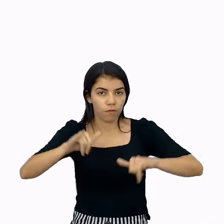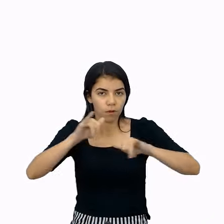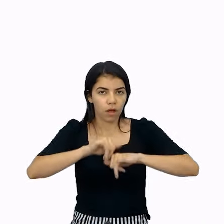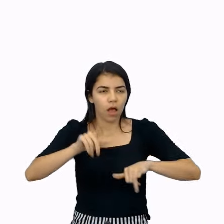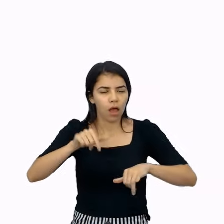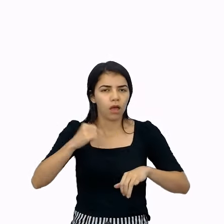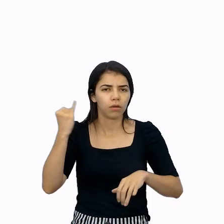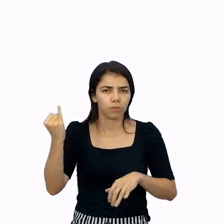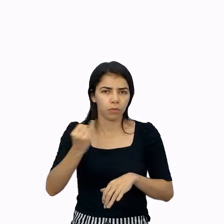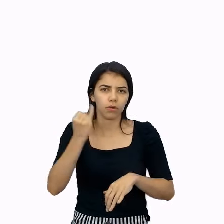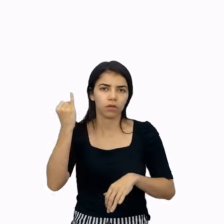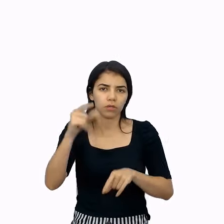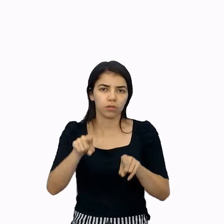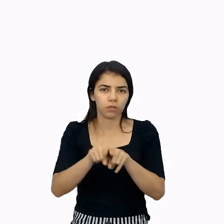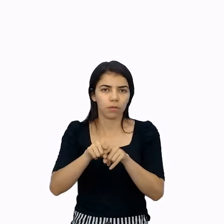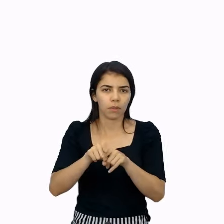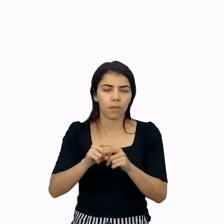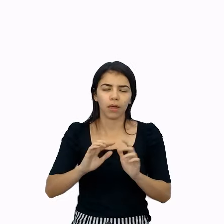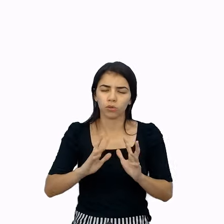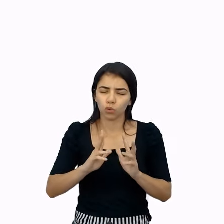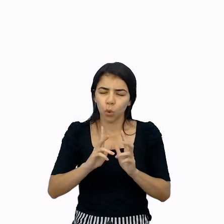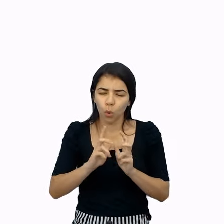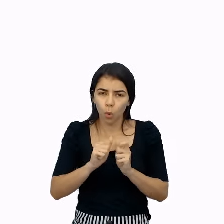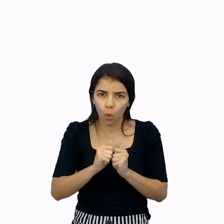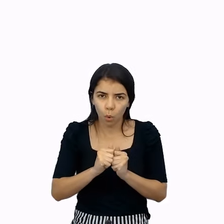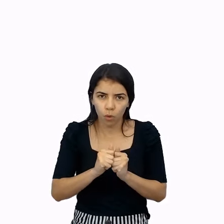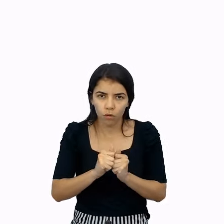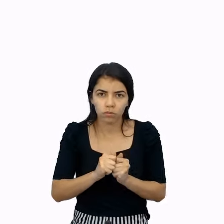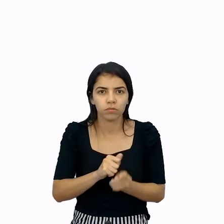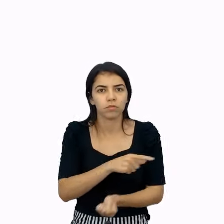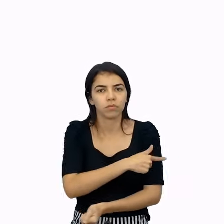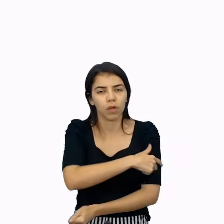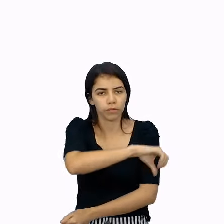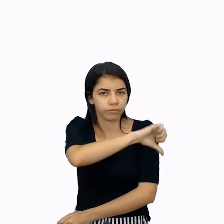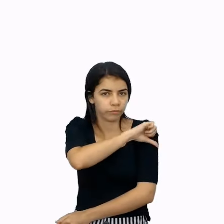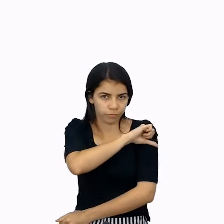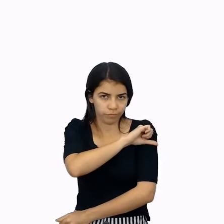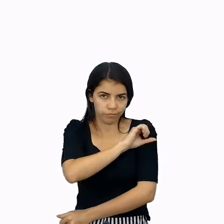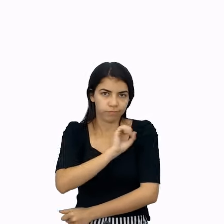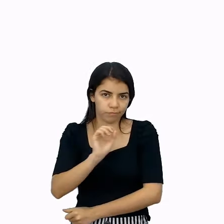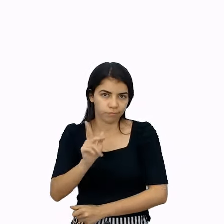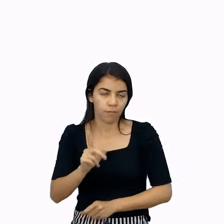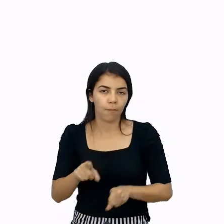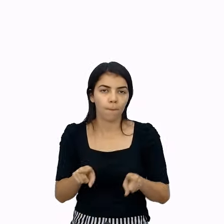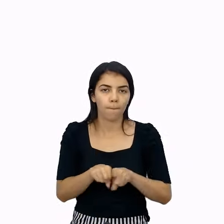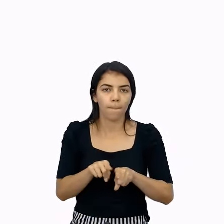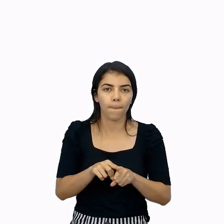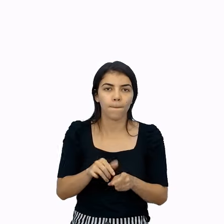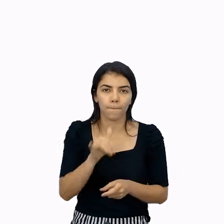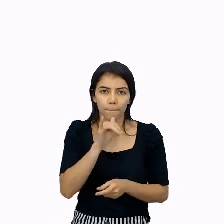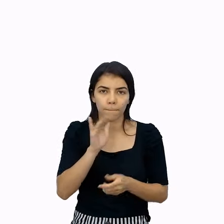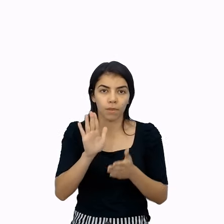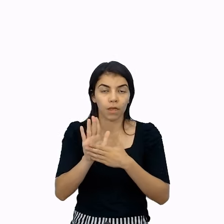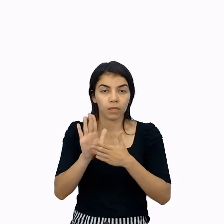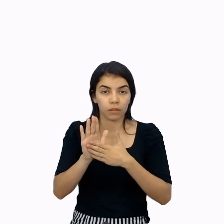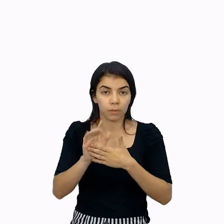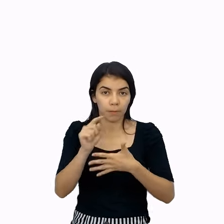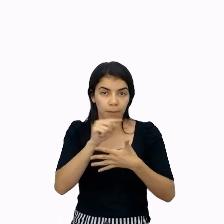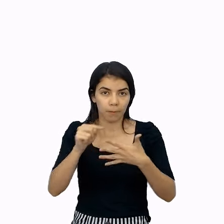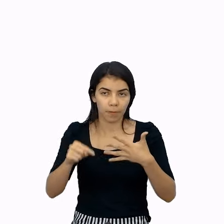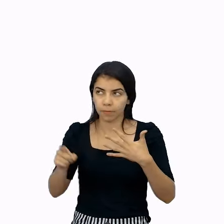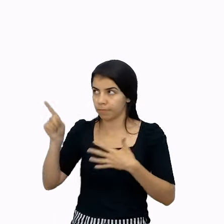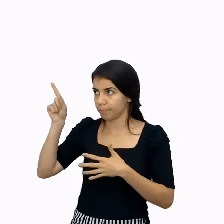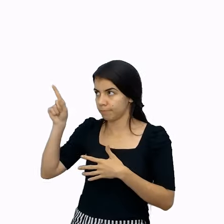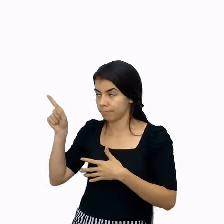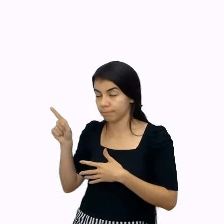muito importantes para todos os anos do ensino, né, dos anos finais aqui. Então, de certa forma, esse critério foi adotado por um